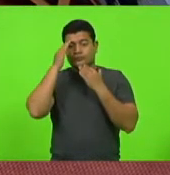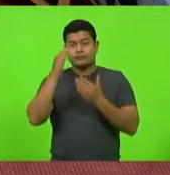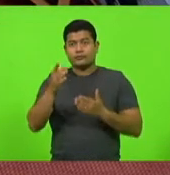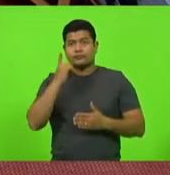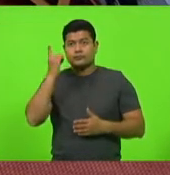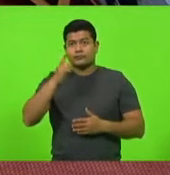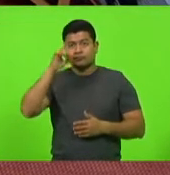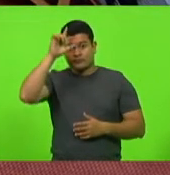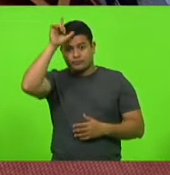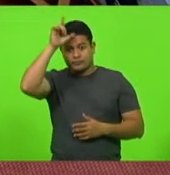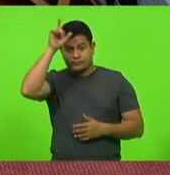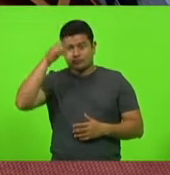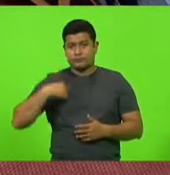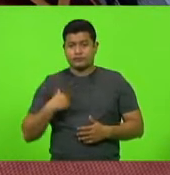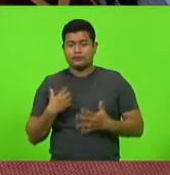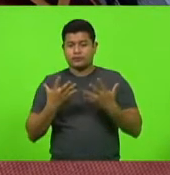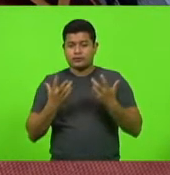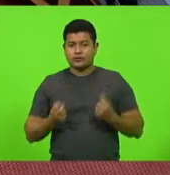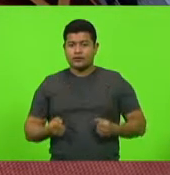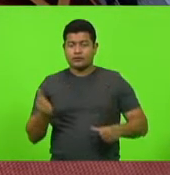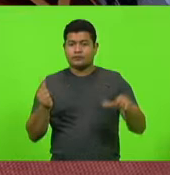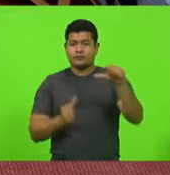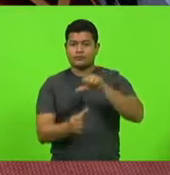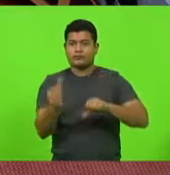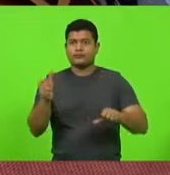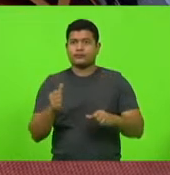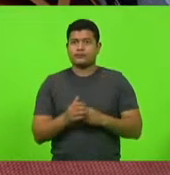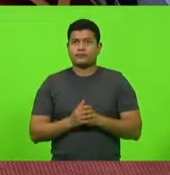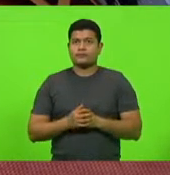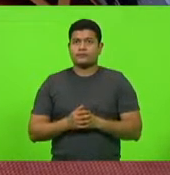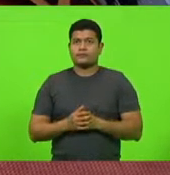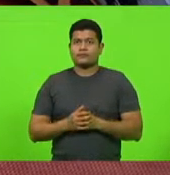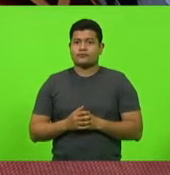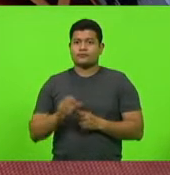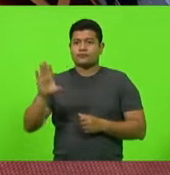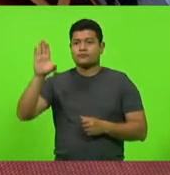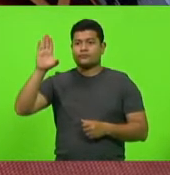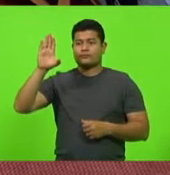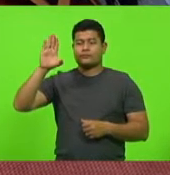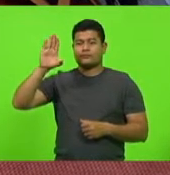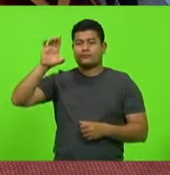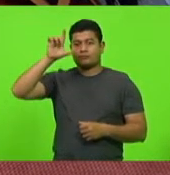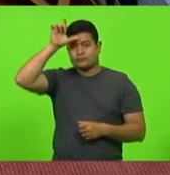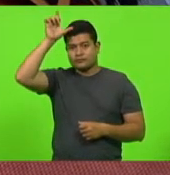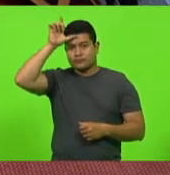Lima. Obrigado, deputado. Presidente, só para interromper um pouquinho ali o deputado Kennedy Nunes, antes